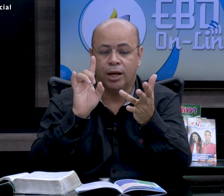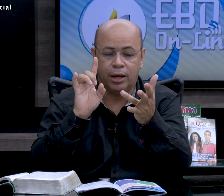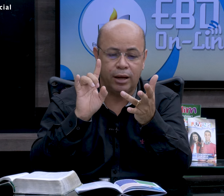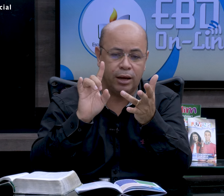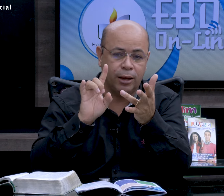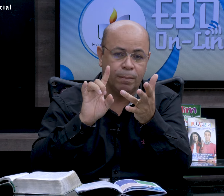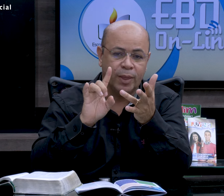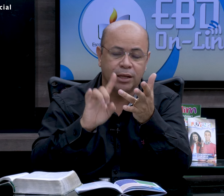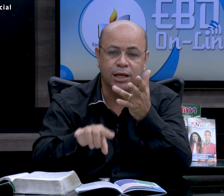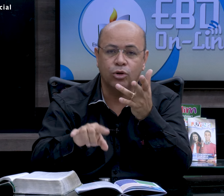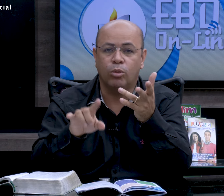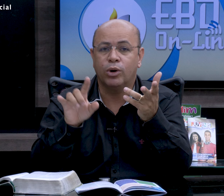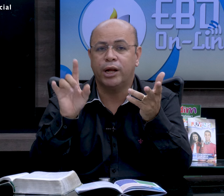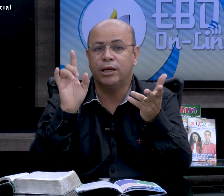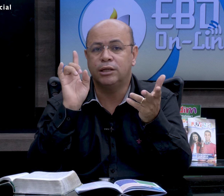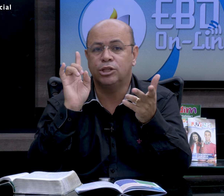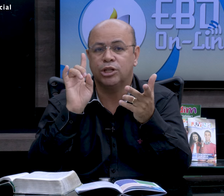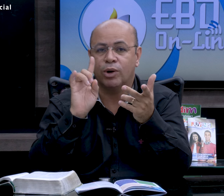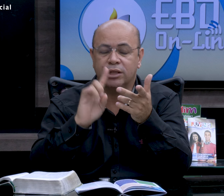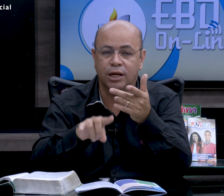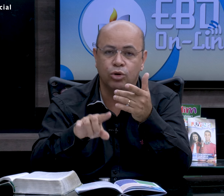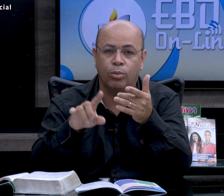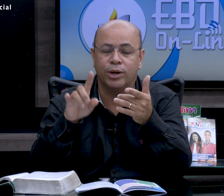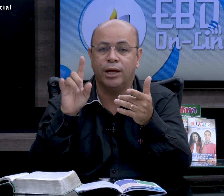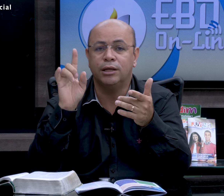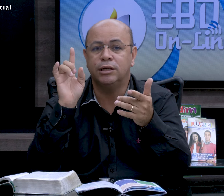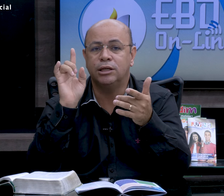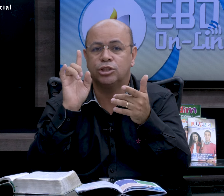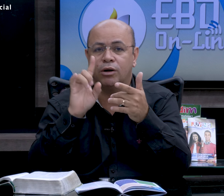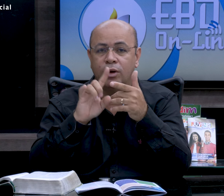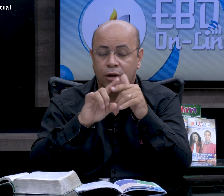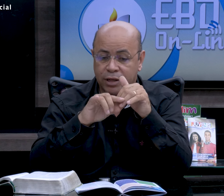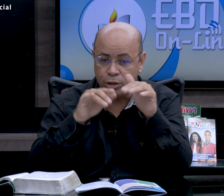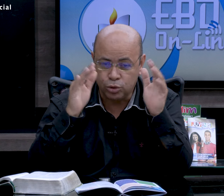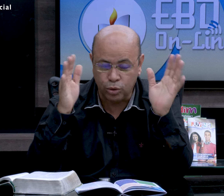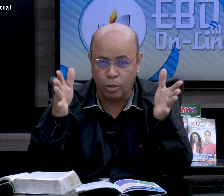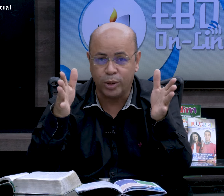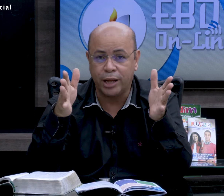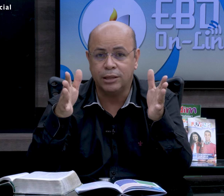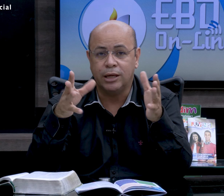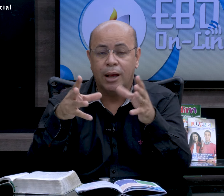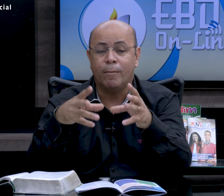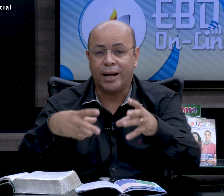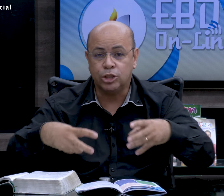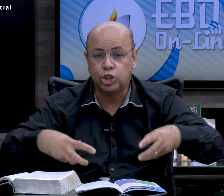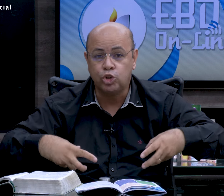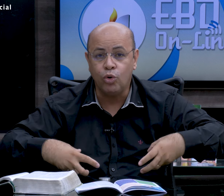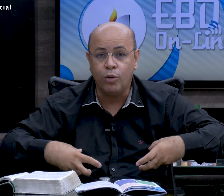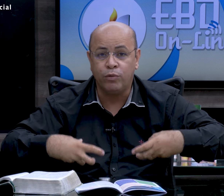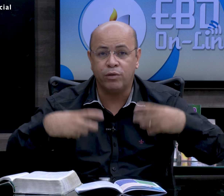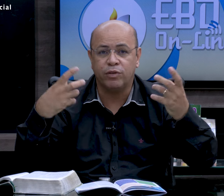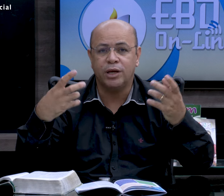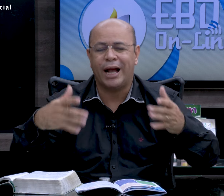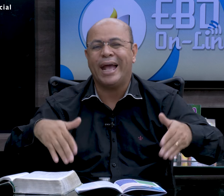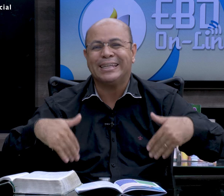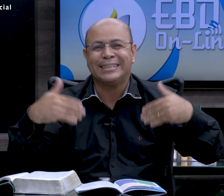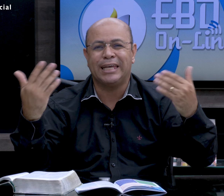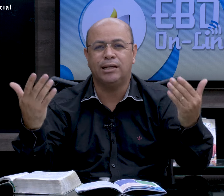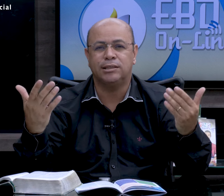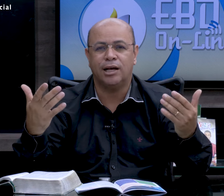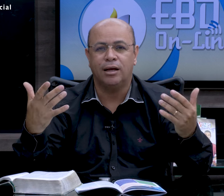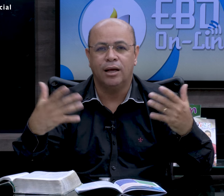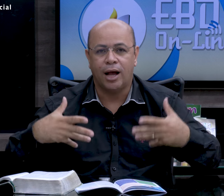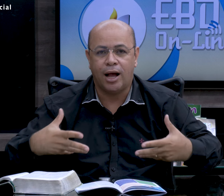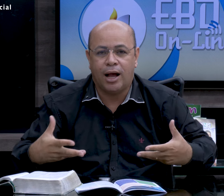eh eh andando como crente que estão cantando como crente que estão fazendo tudo como crente mas o viver A